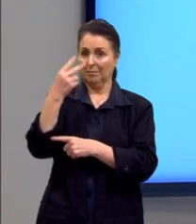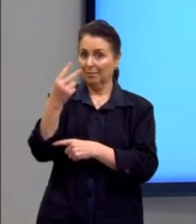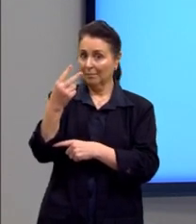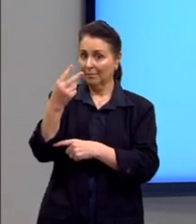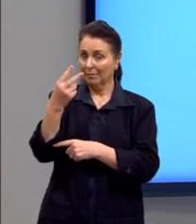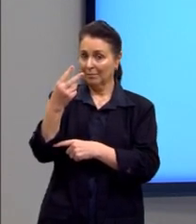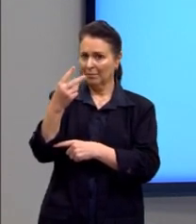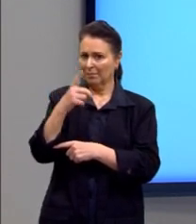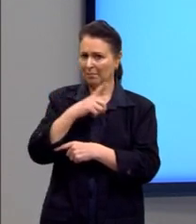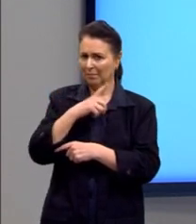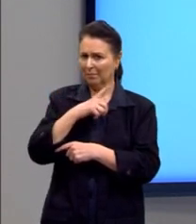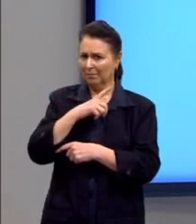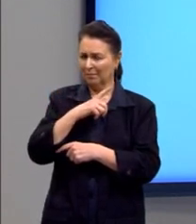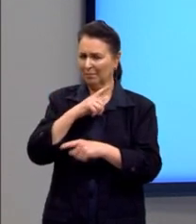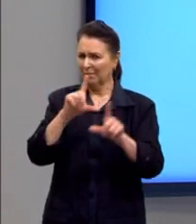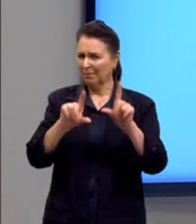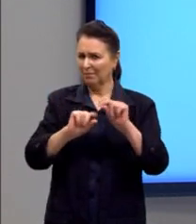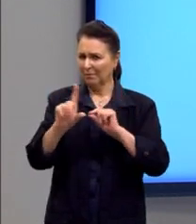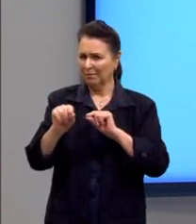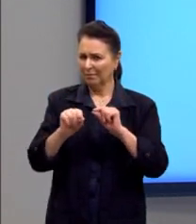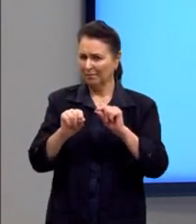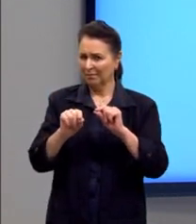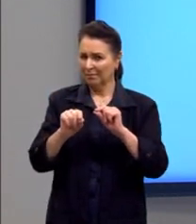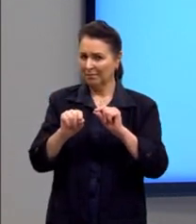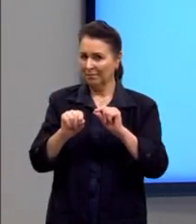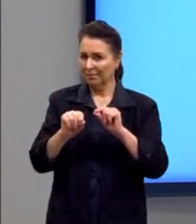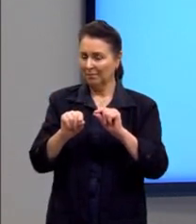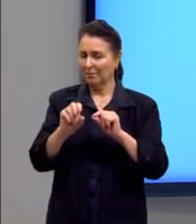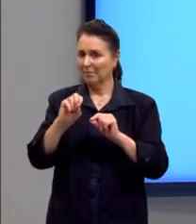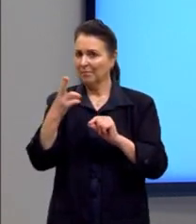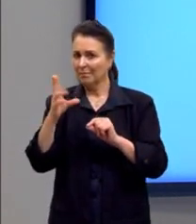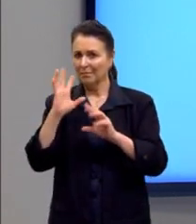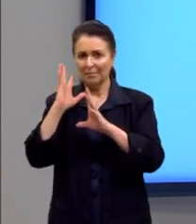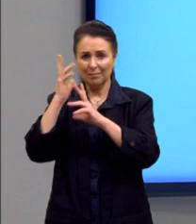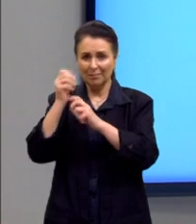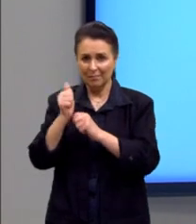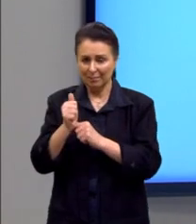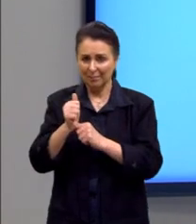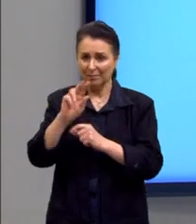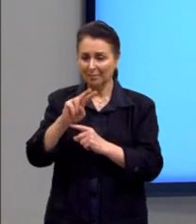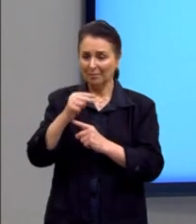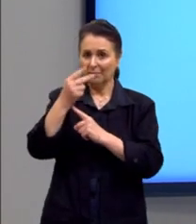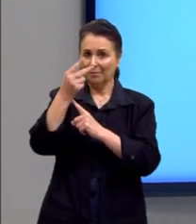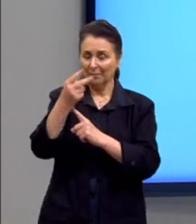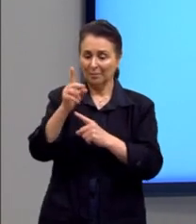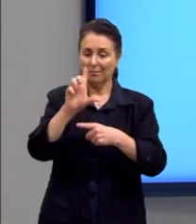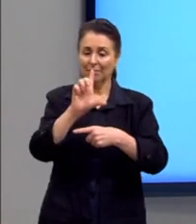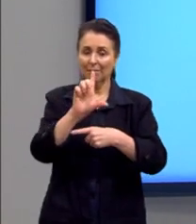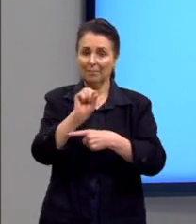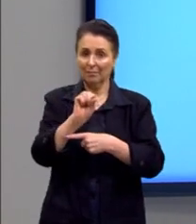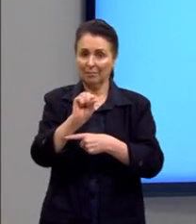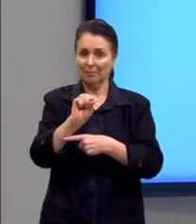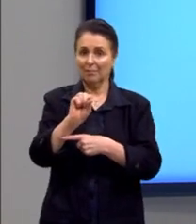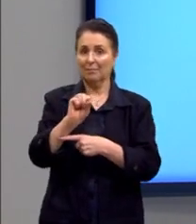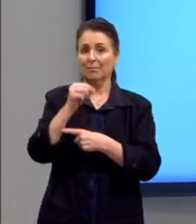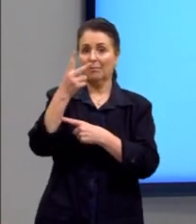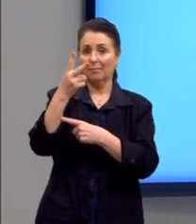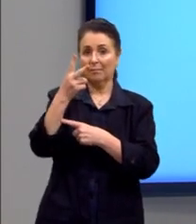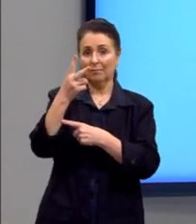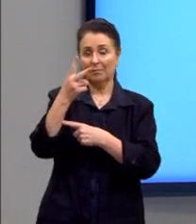verificar se tinha nas alternativas 10 ao quadrado ou então resolver potência 10 ao quadrado =